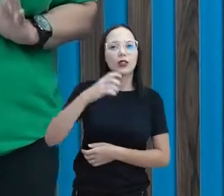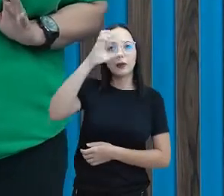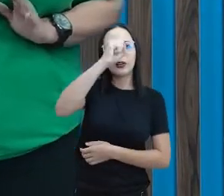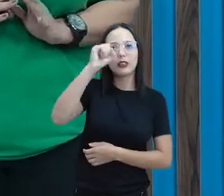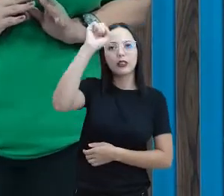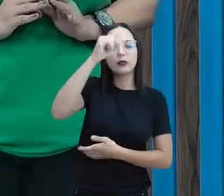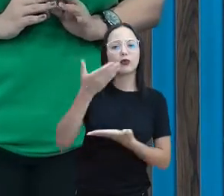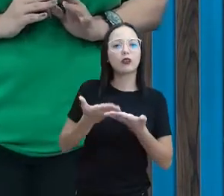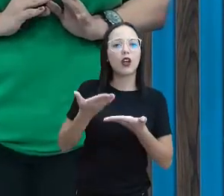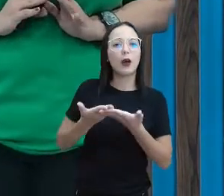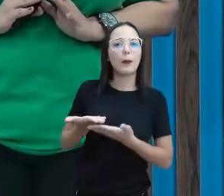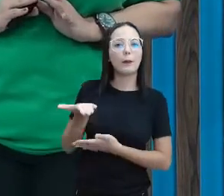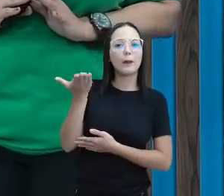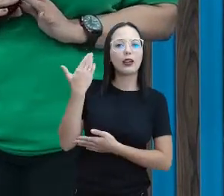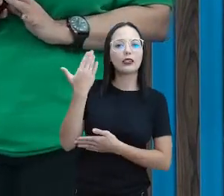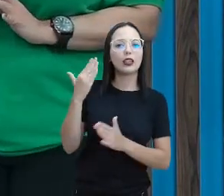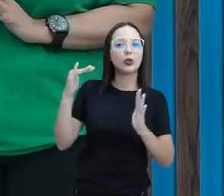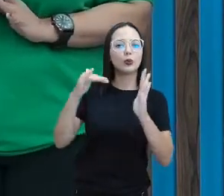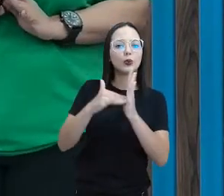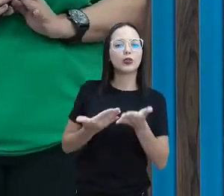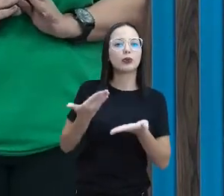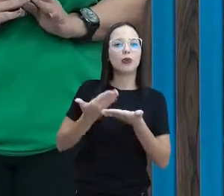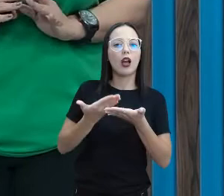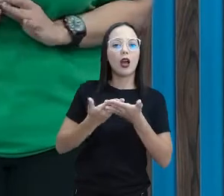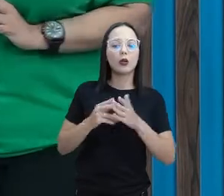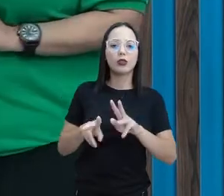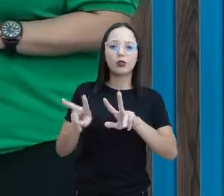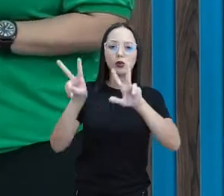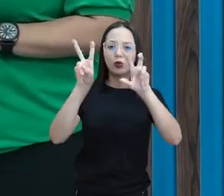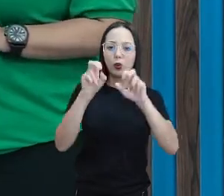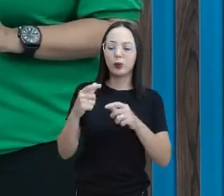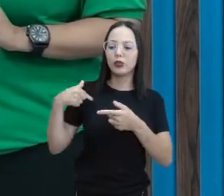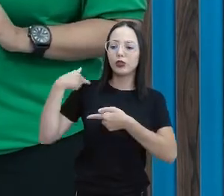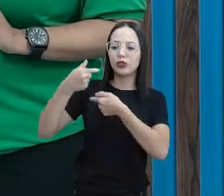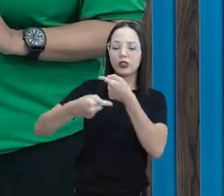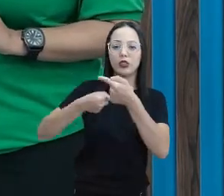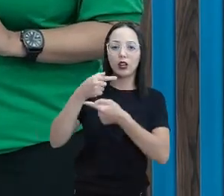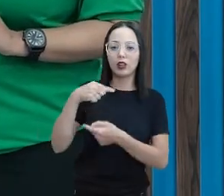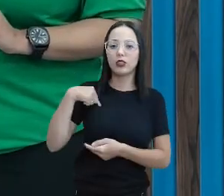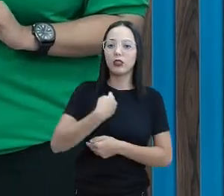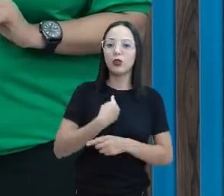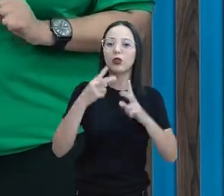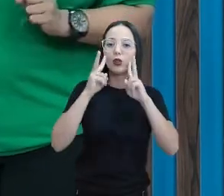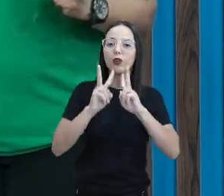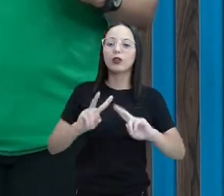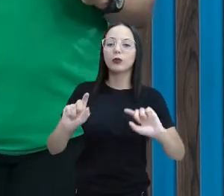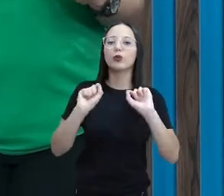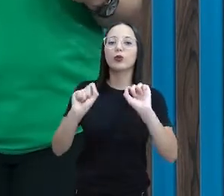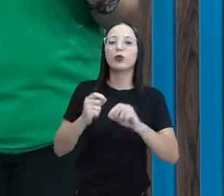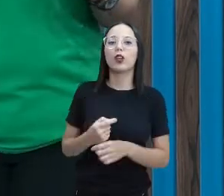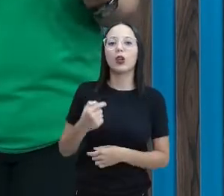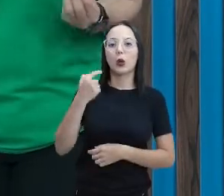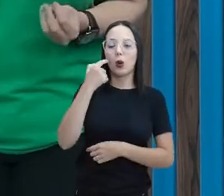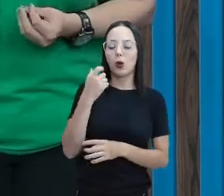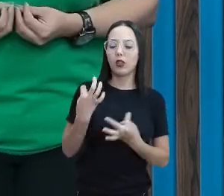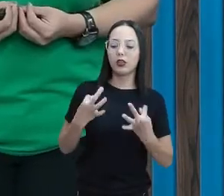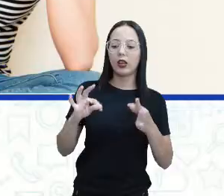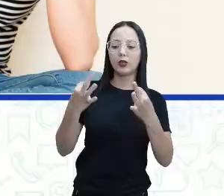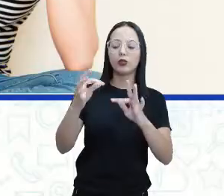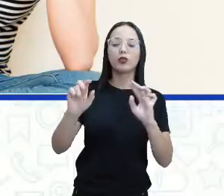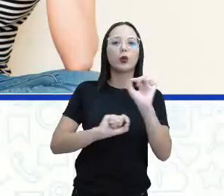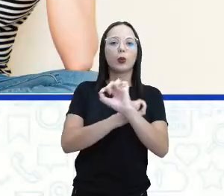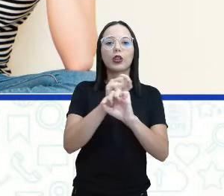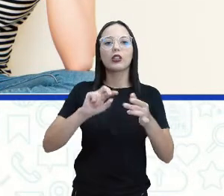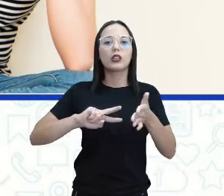aula passada, né? Na última aula sobre engenharia genética? A gente viu, ó, biotecnologia e engenharia genética, o que é que